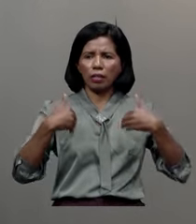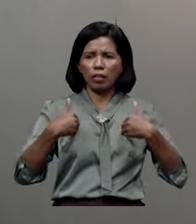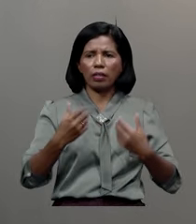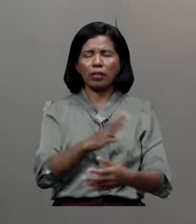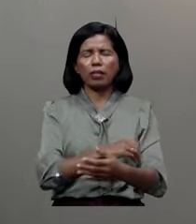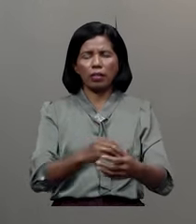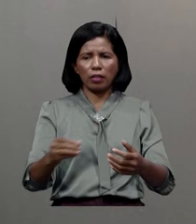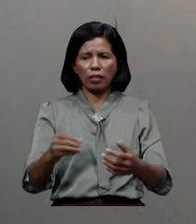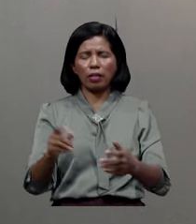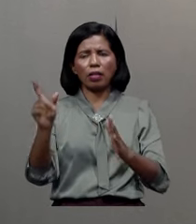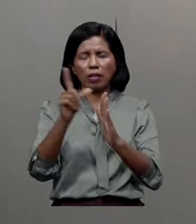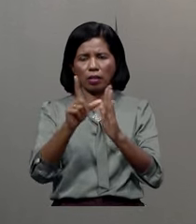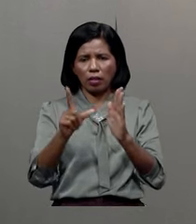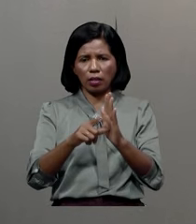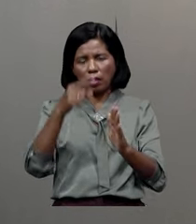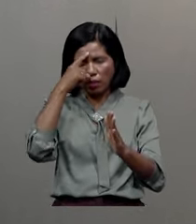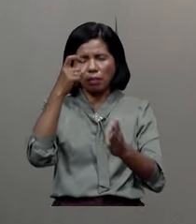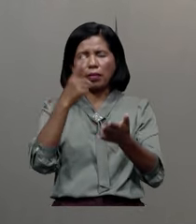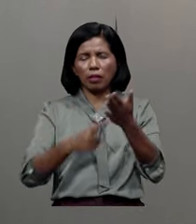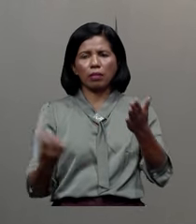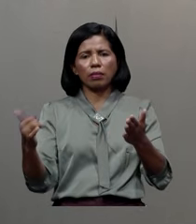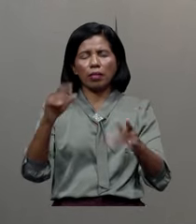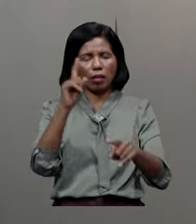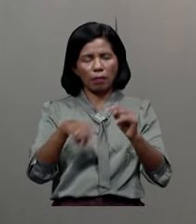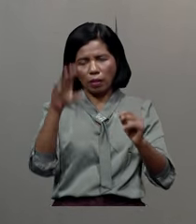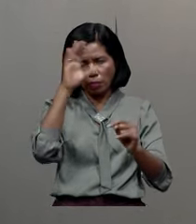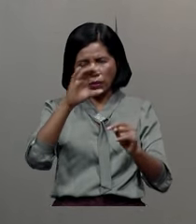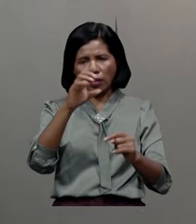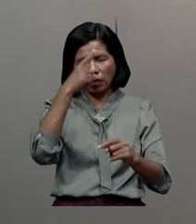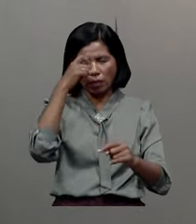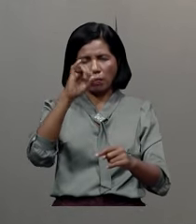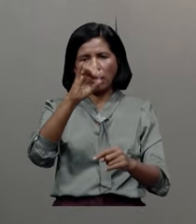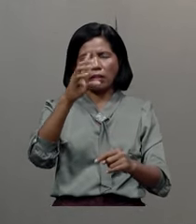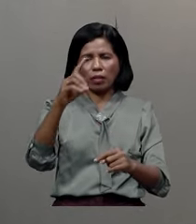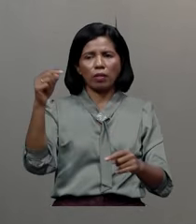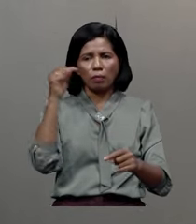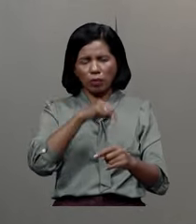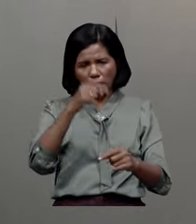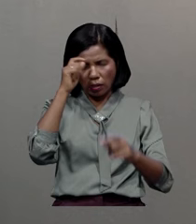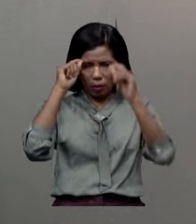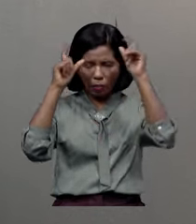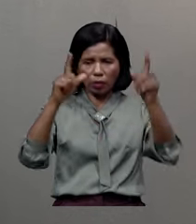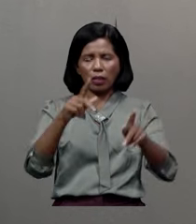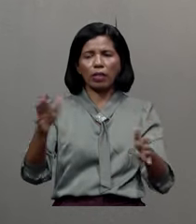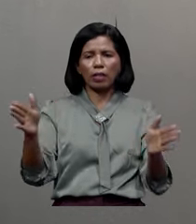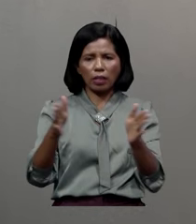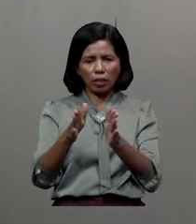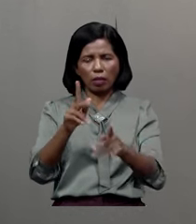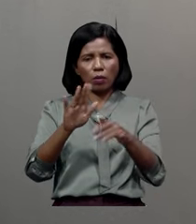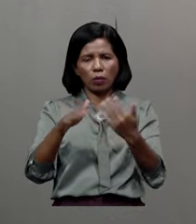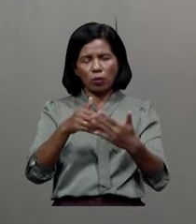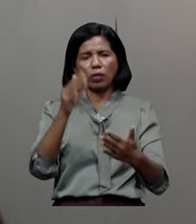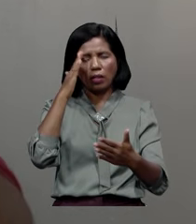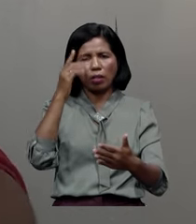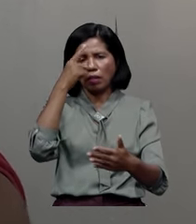instrumento. Tamba sa maka sira la bela detecta. Tamba aidu falso, hahonen timor na ki i ema hotu hatene, tamba sa